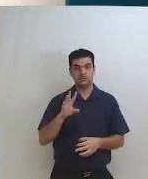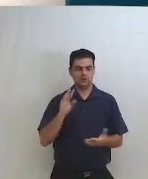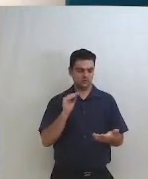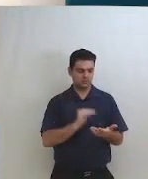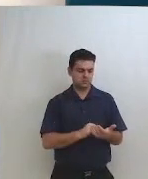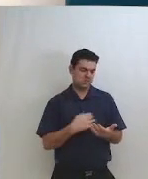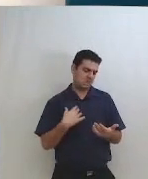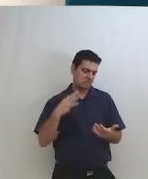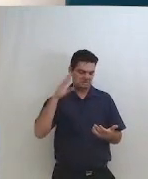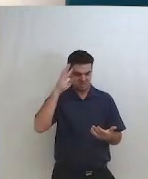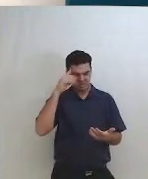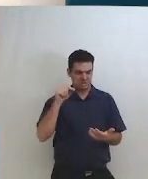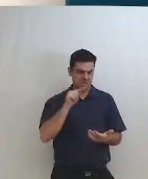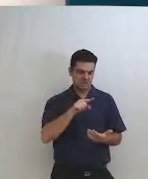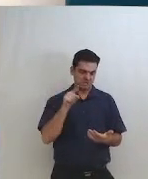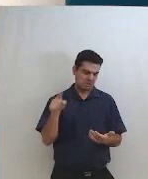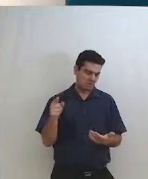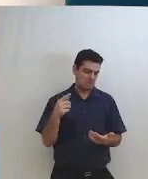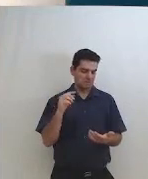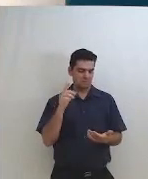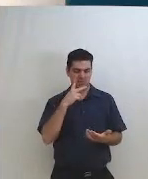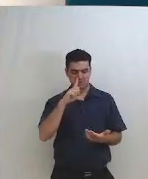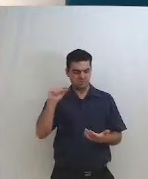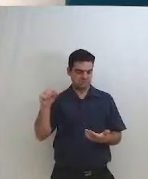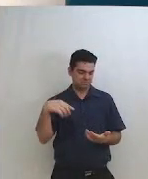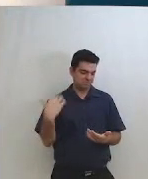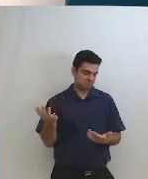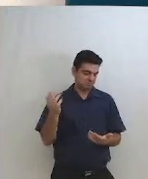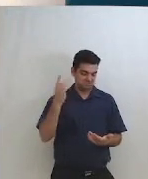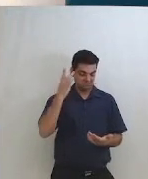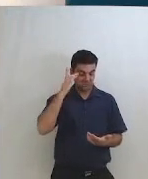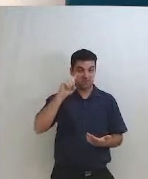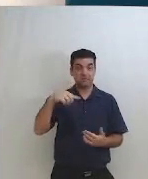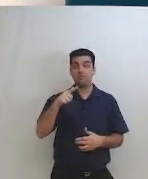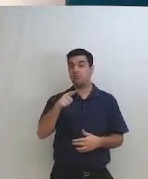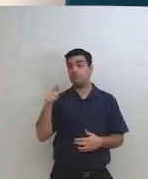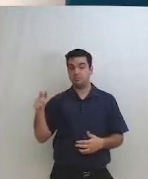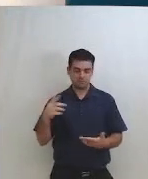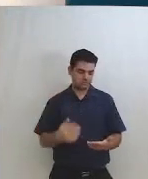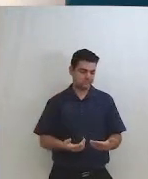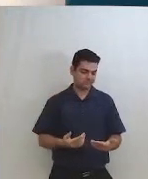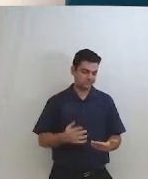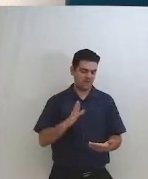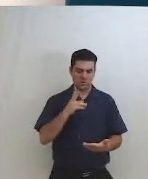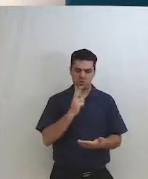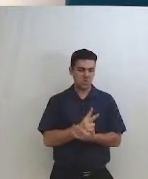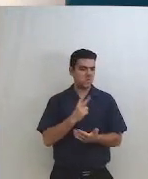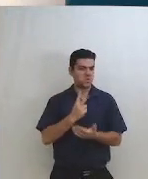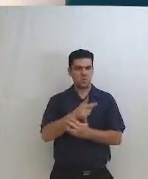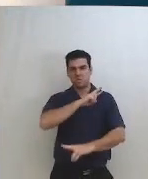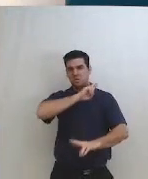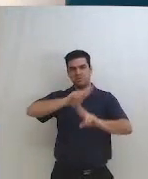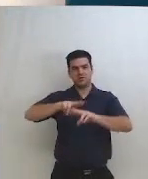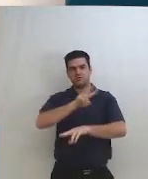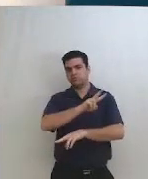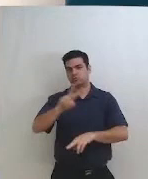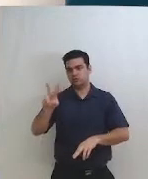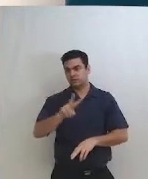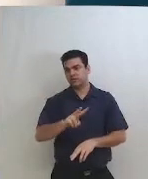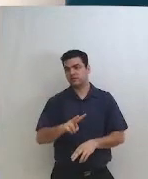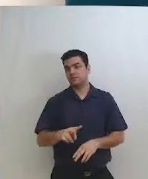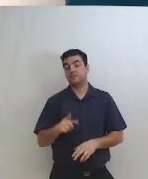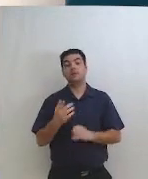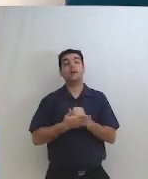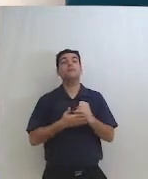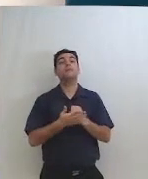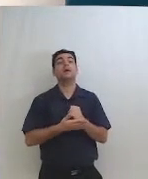réus desapareceram após a prática do delito, mantenham a sua prisão preventiva com base no risco à ordem